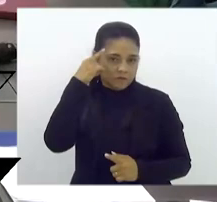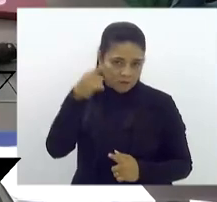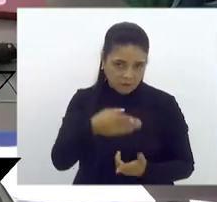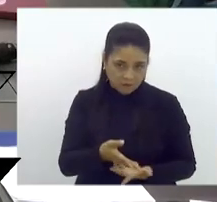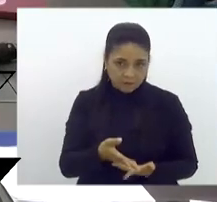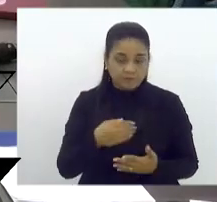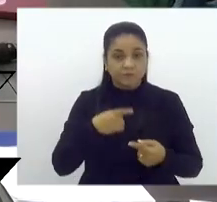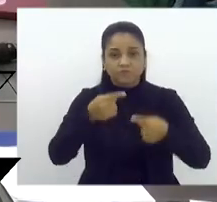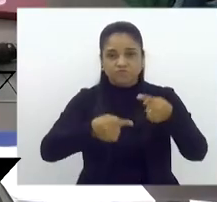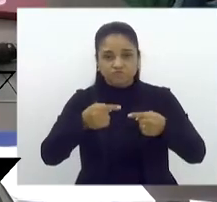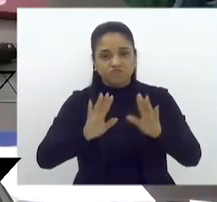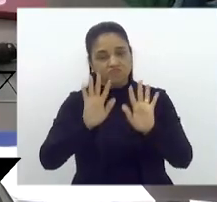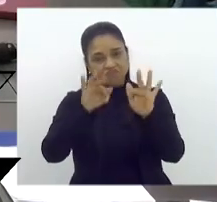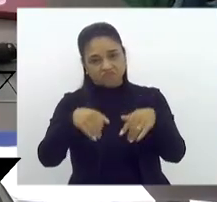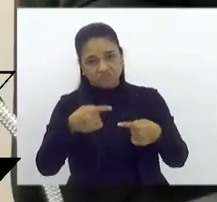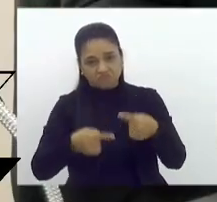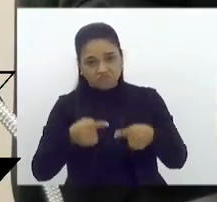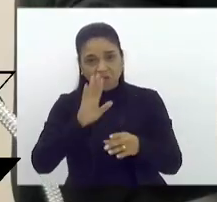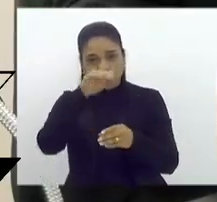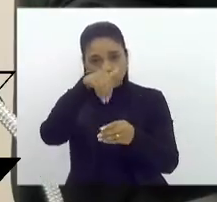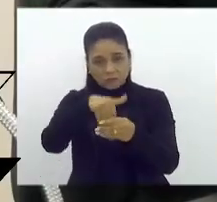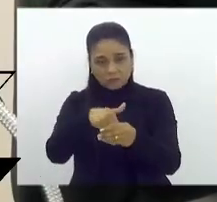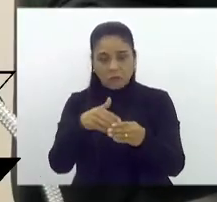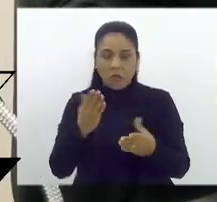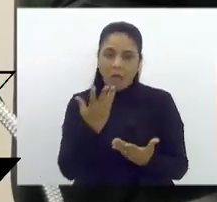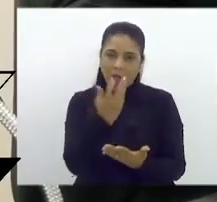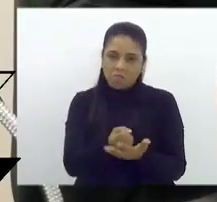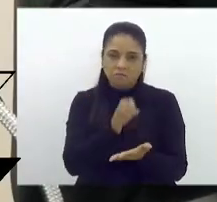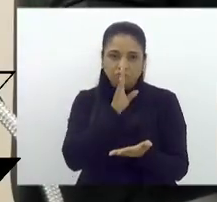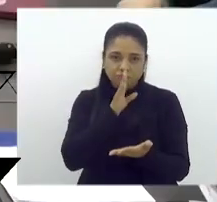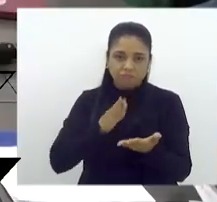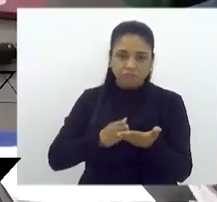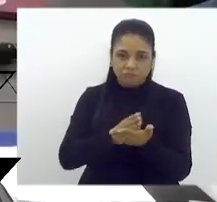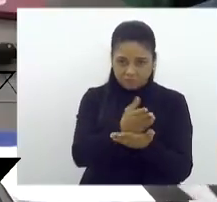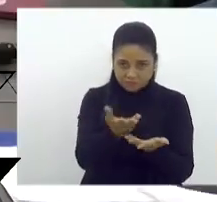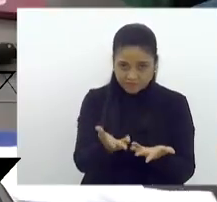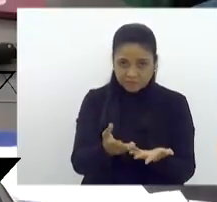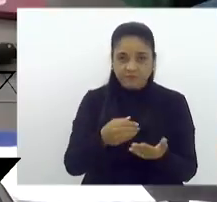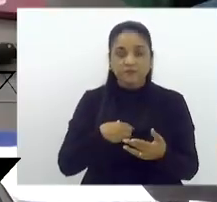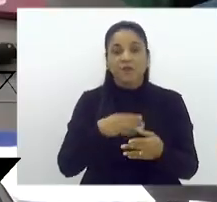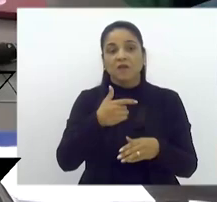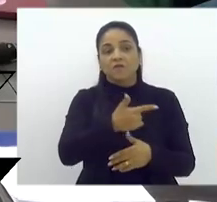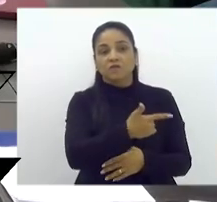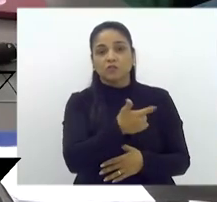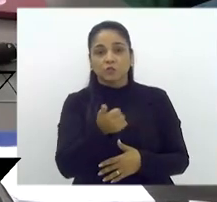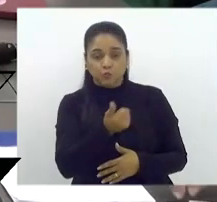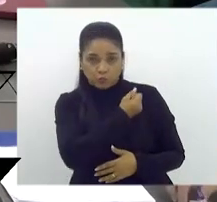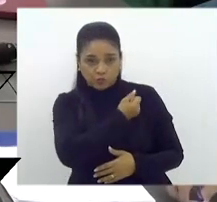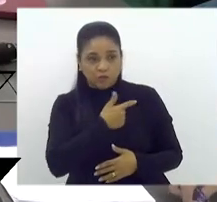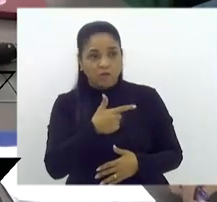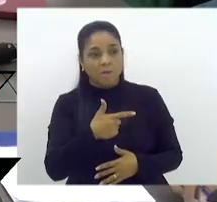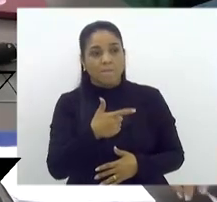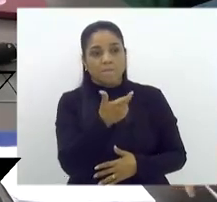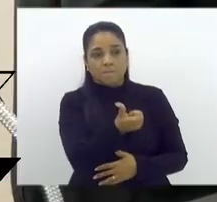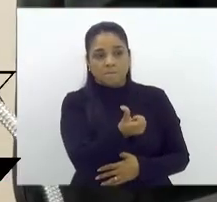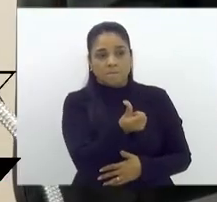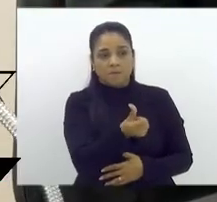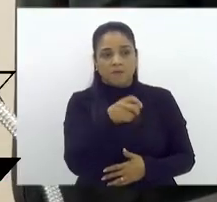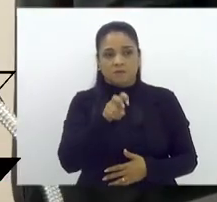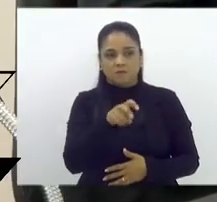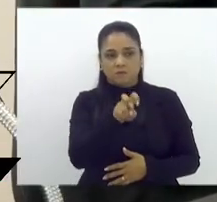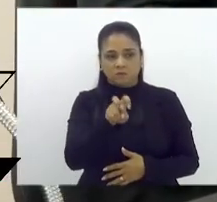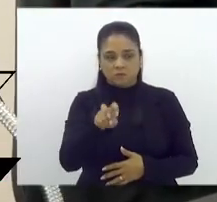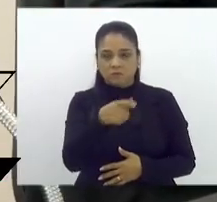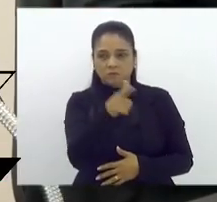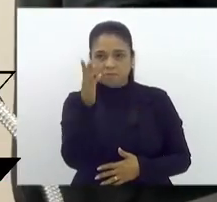queira discutir, encerrada a discussão, em votação, senhores que aprovam a permissão como estão, aprovado. 21 da pauta é o PL 655 de 23, de autoria do deputado Filipinho